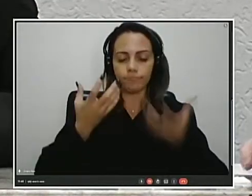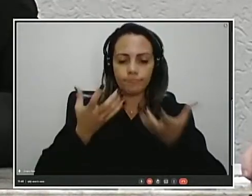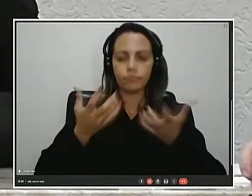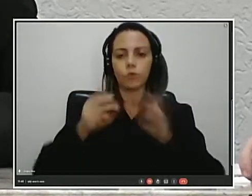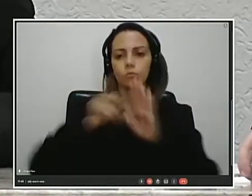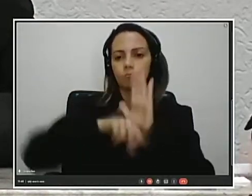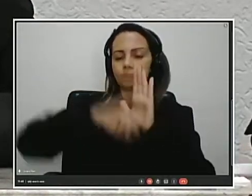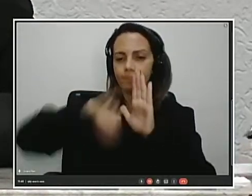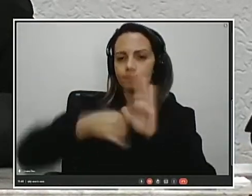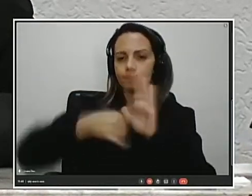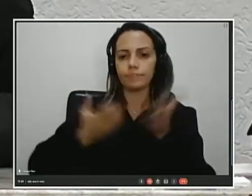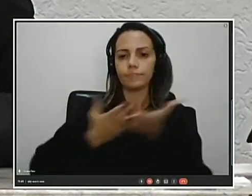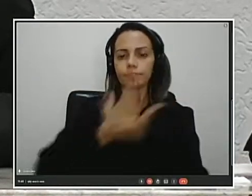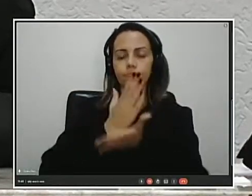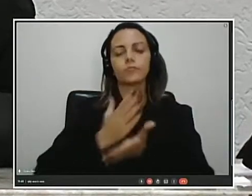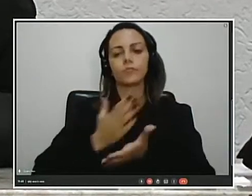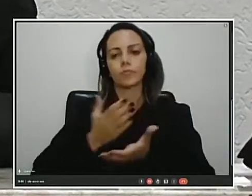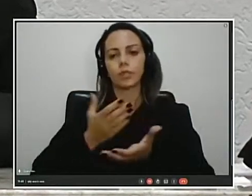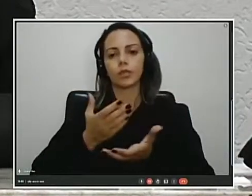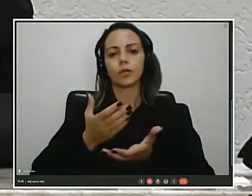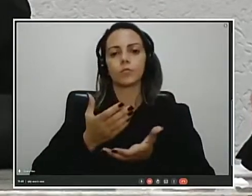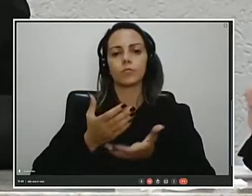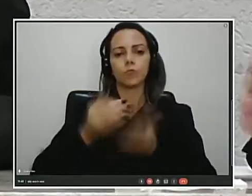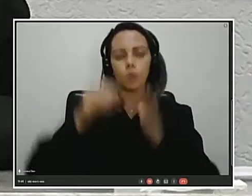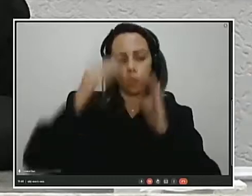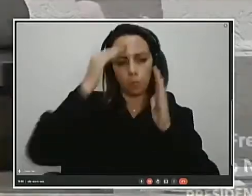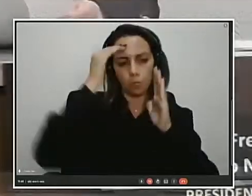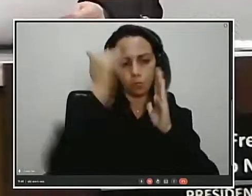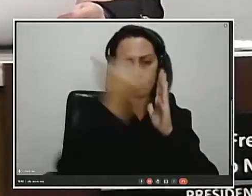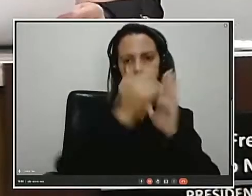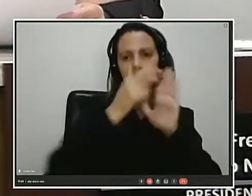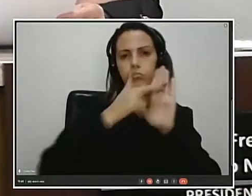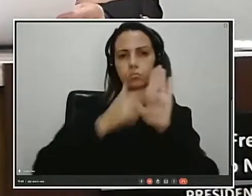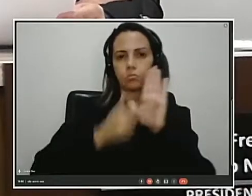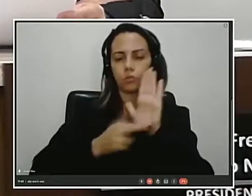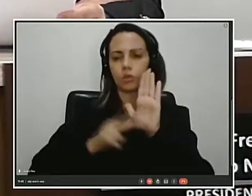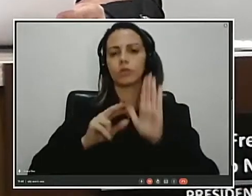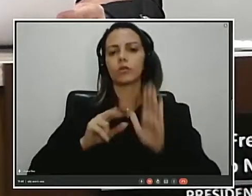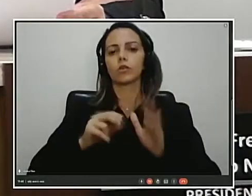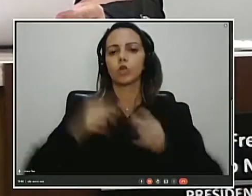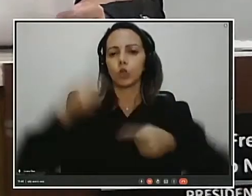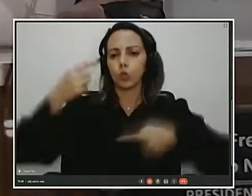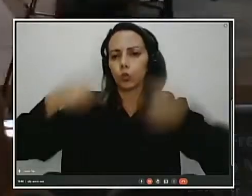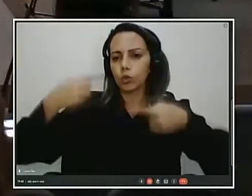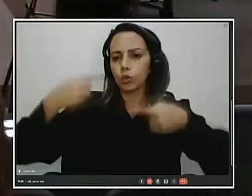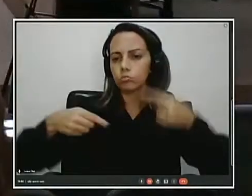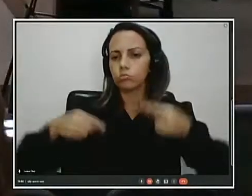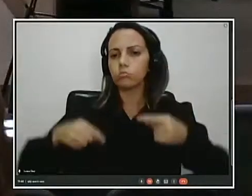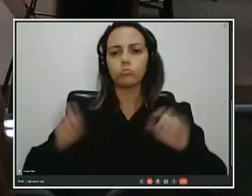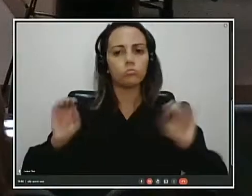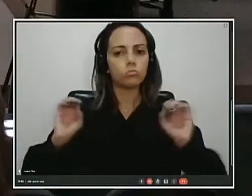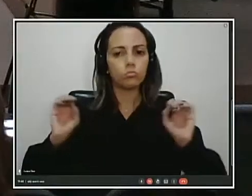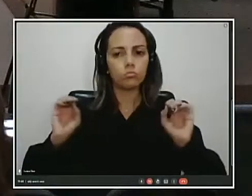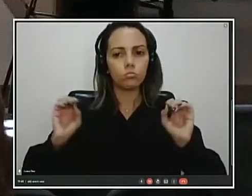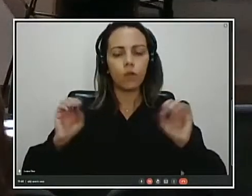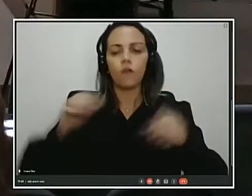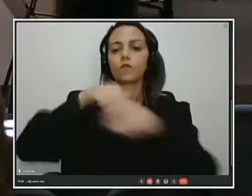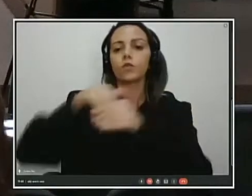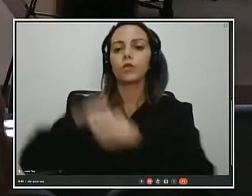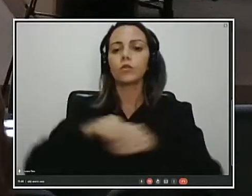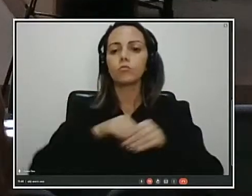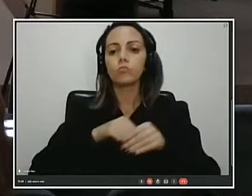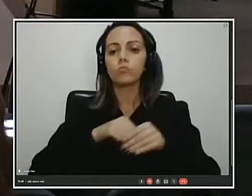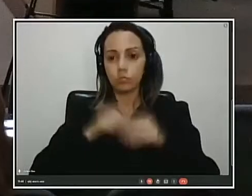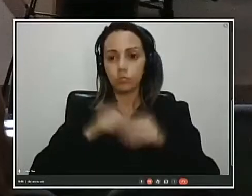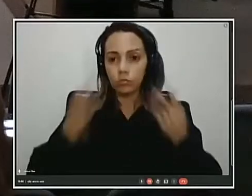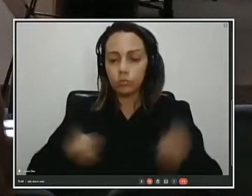questão, devendo mesmo seguir os trâmites do regimento. É o parecer. Em discussão. Em votação. Senhores vereadores que